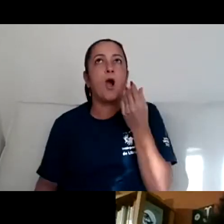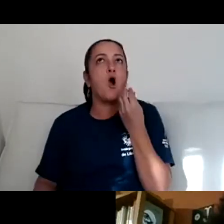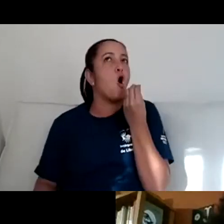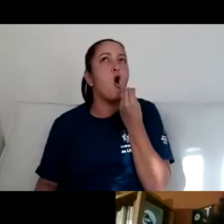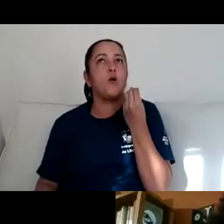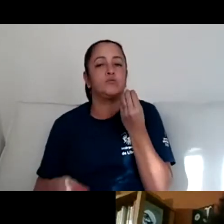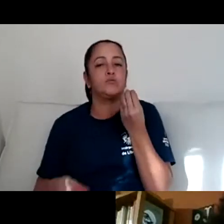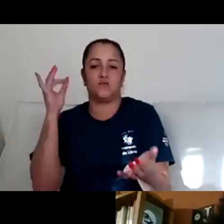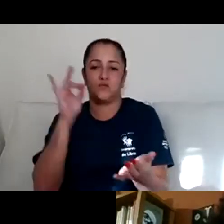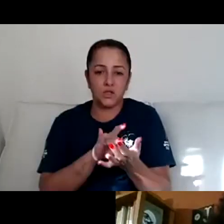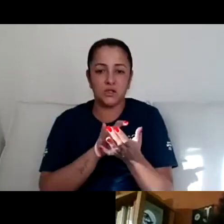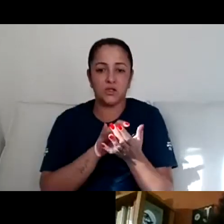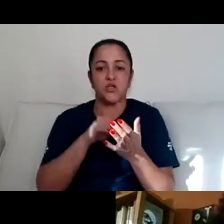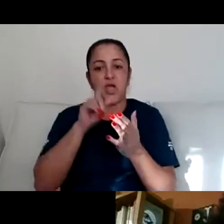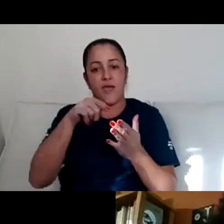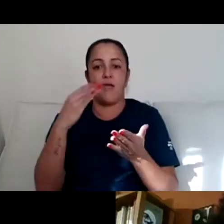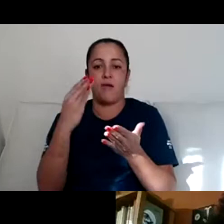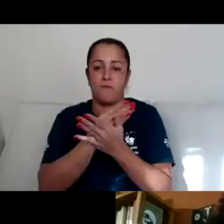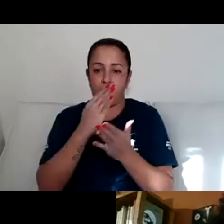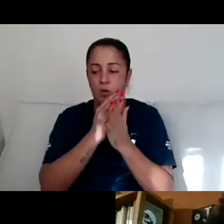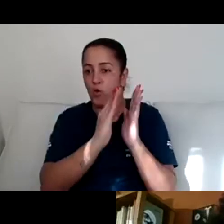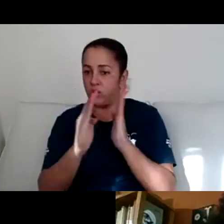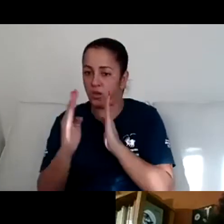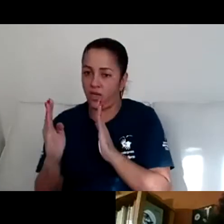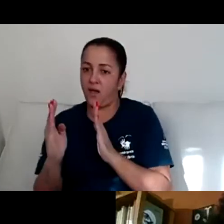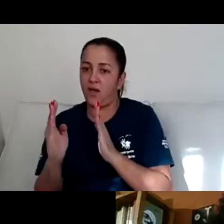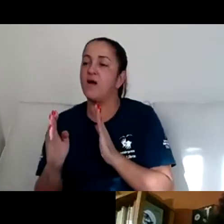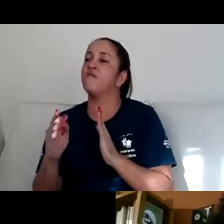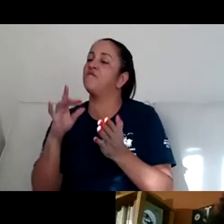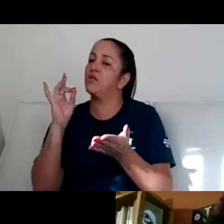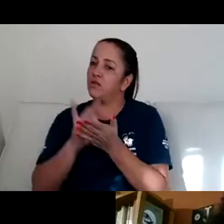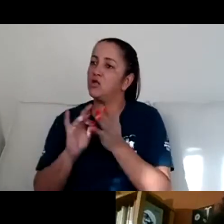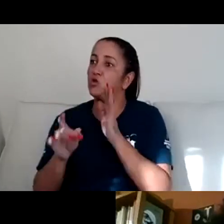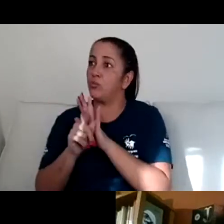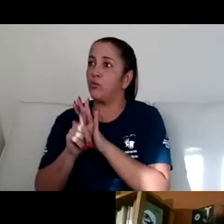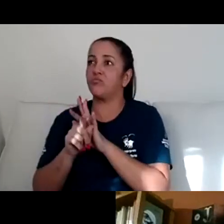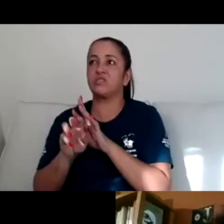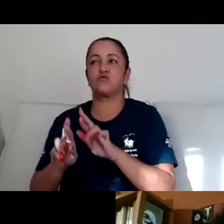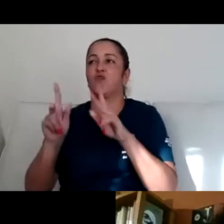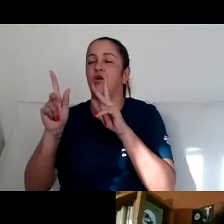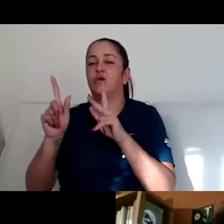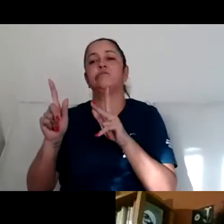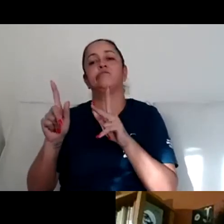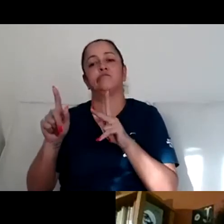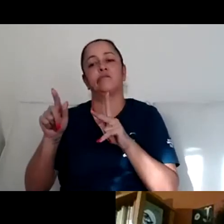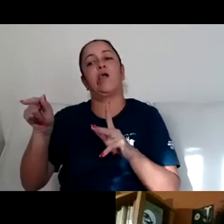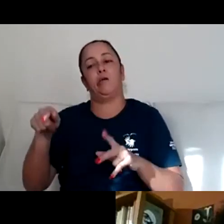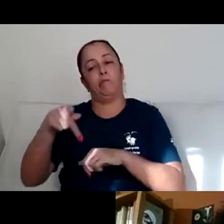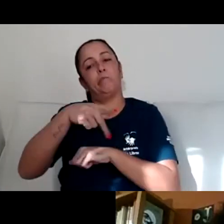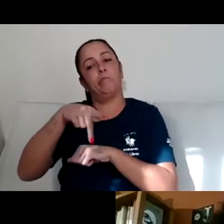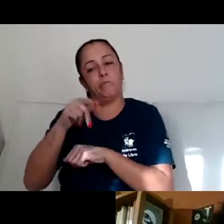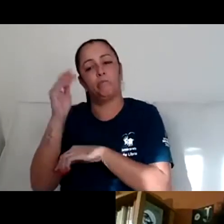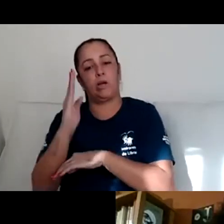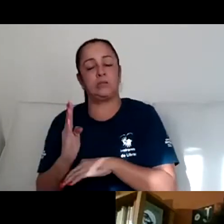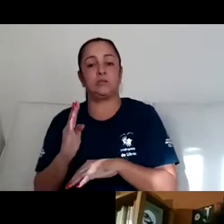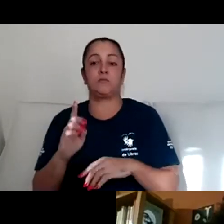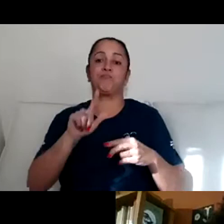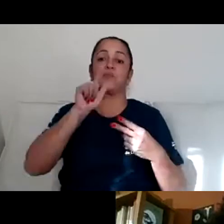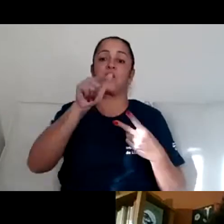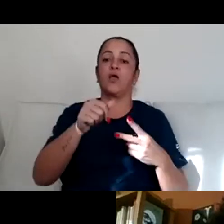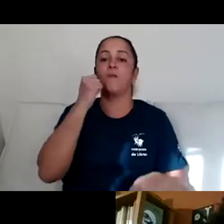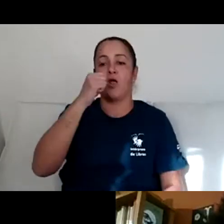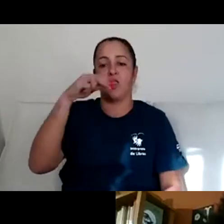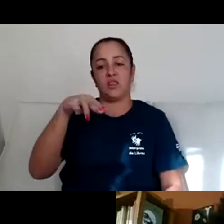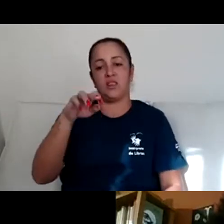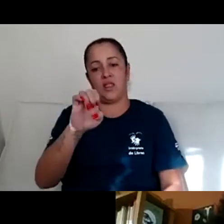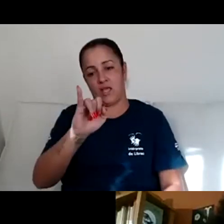que é praticamente a realidade da maior parte das bibliotecas públicas do nosso país. A Neide Almeida, que é escritora, poeta